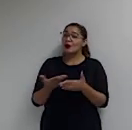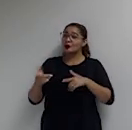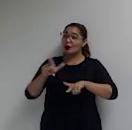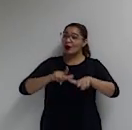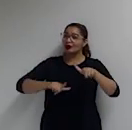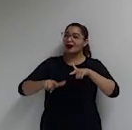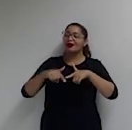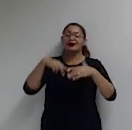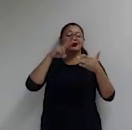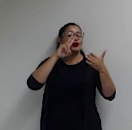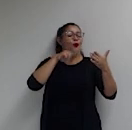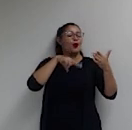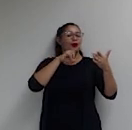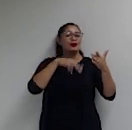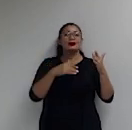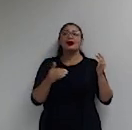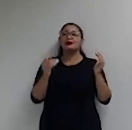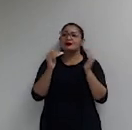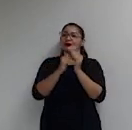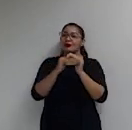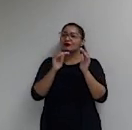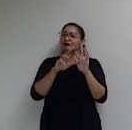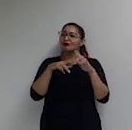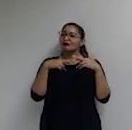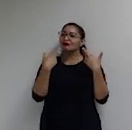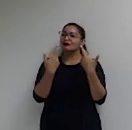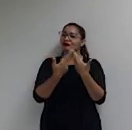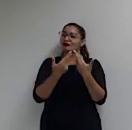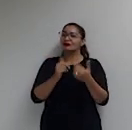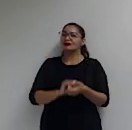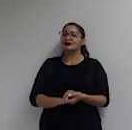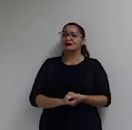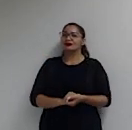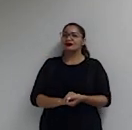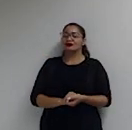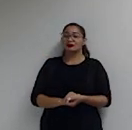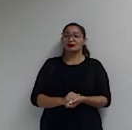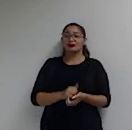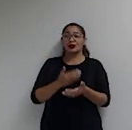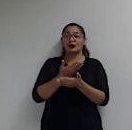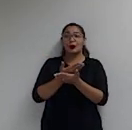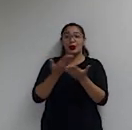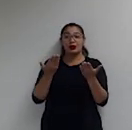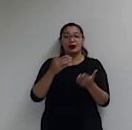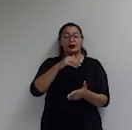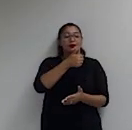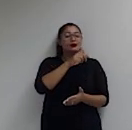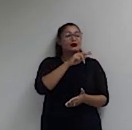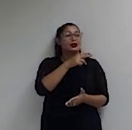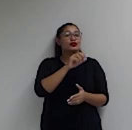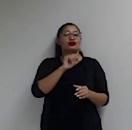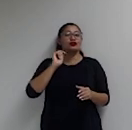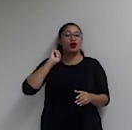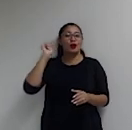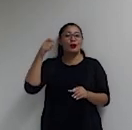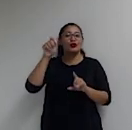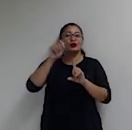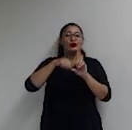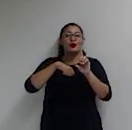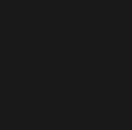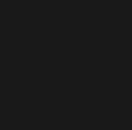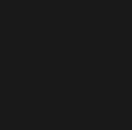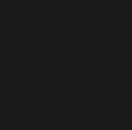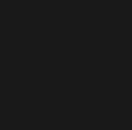individuais dispensa a operadora de fornecê-los em substituição ao plano coletivo empresarial rescindido unilateralmente por